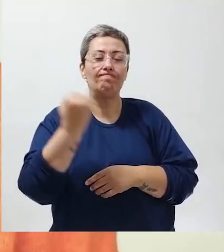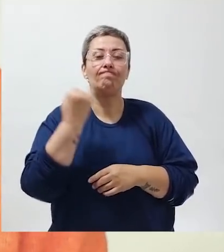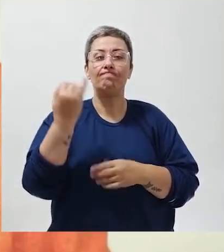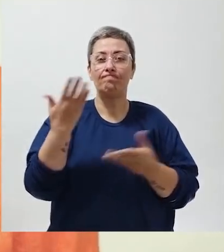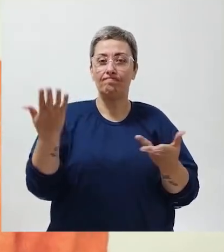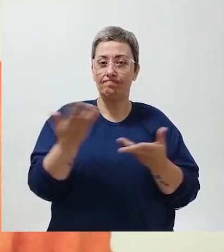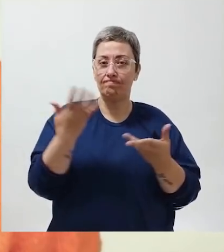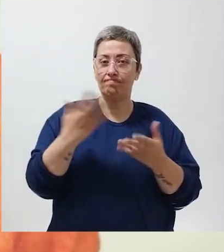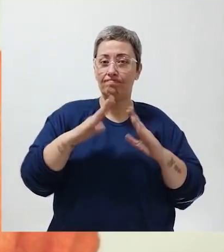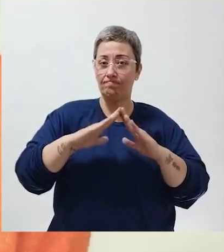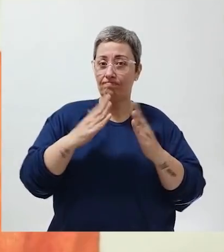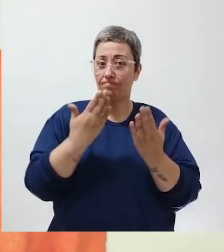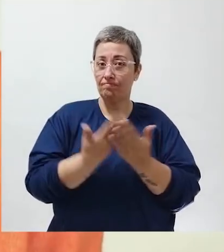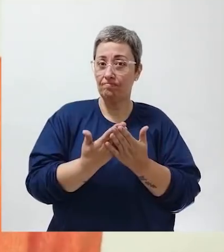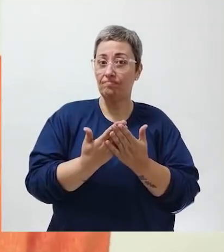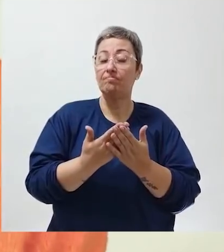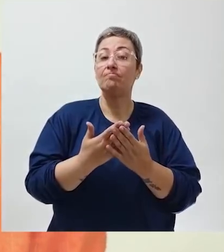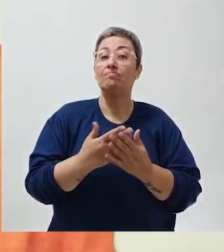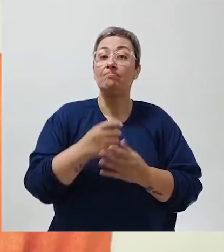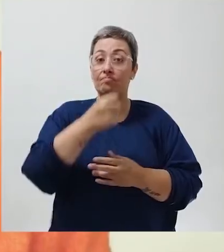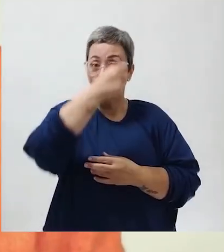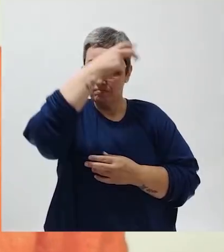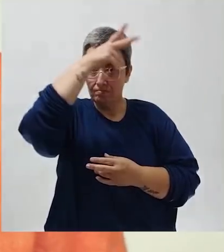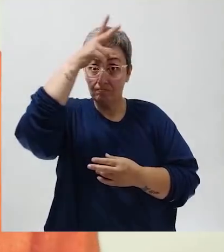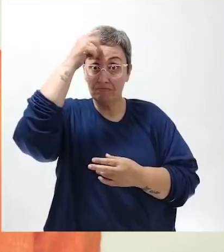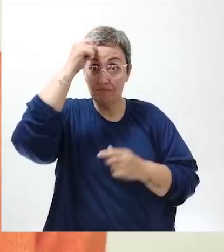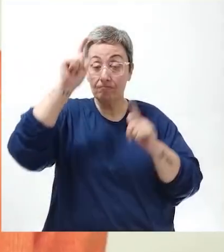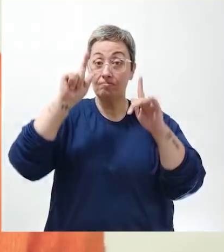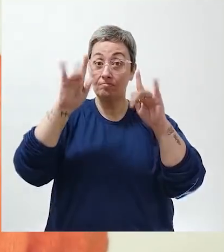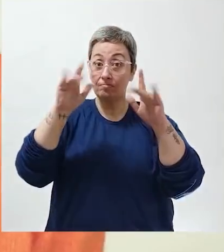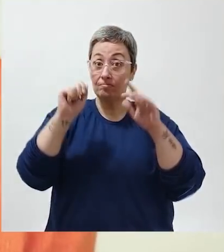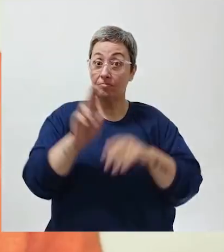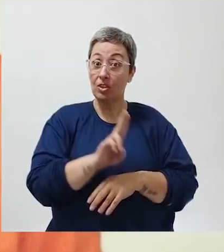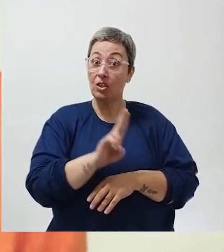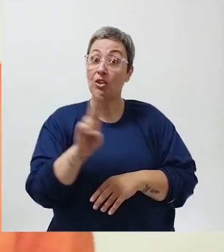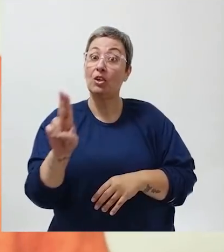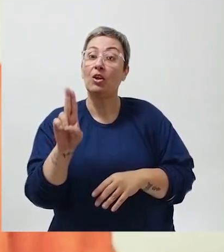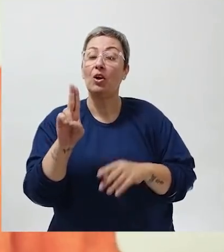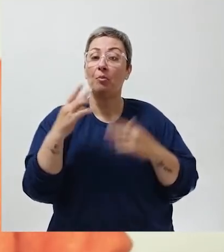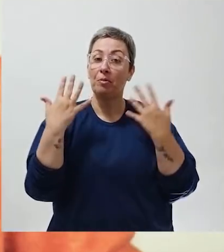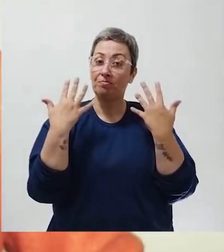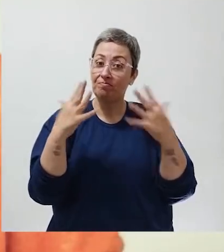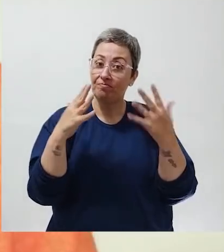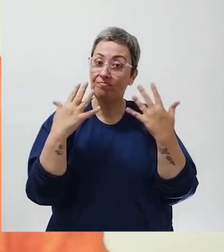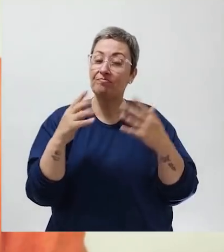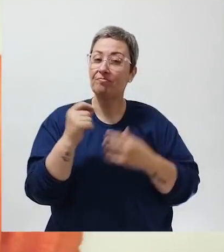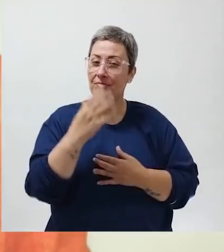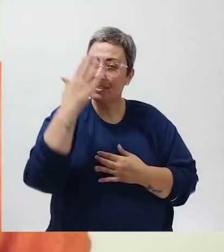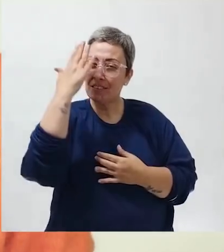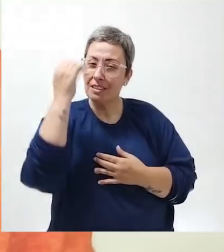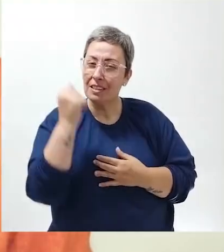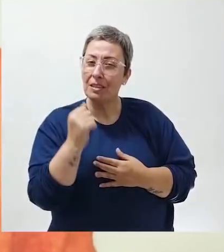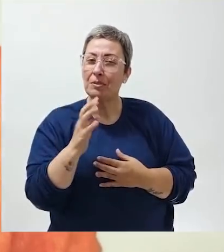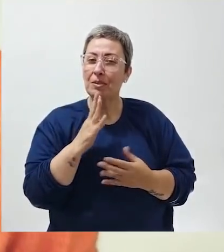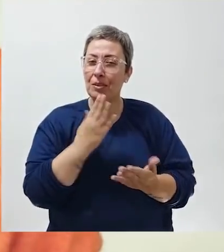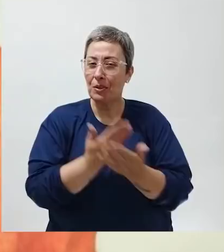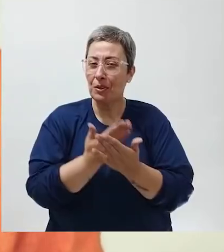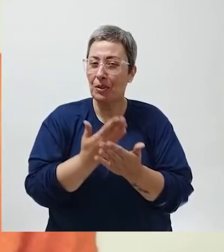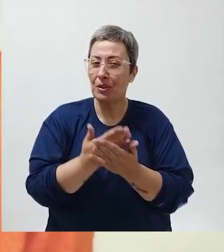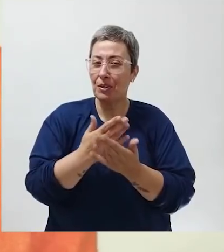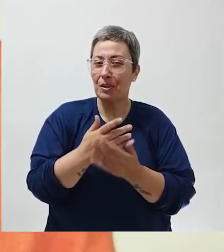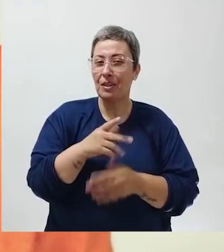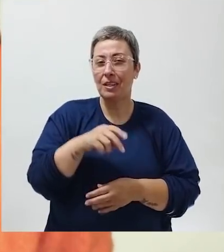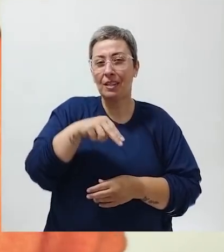importante que uma das escolas da Prefeitura de Guarulhos recebe seu nome em homenagem. Será que você está estudando